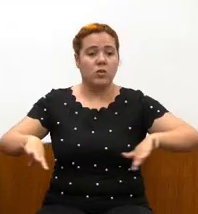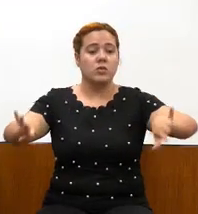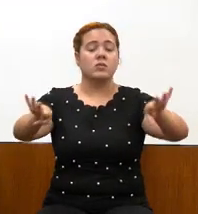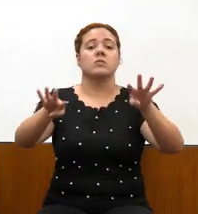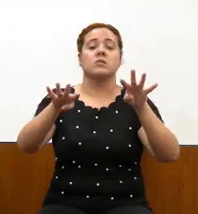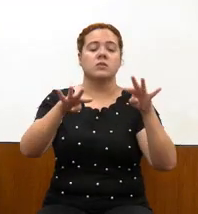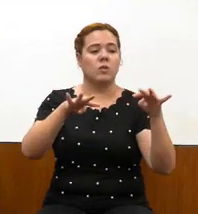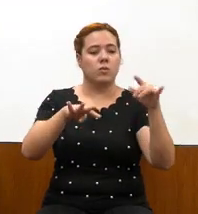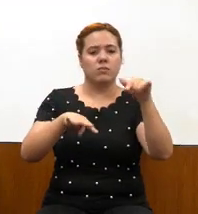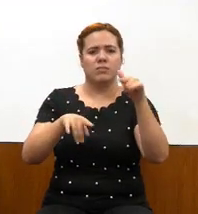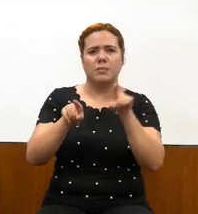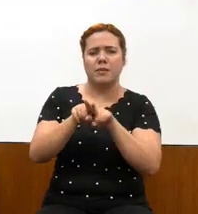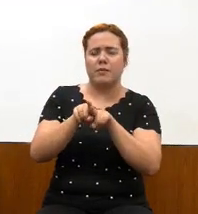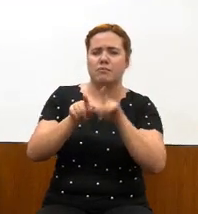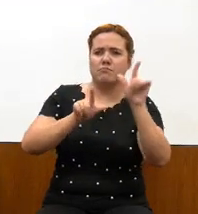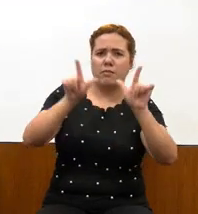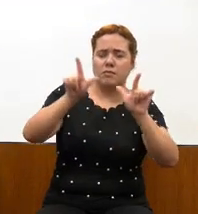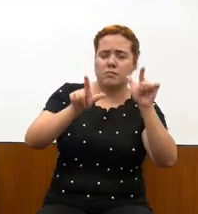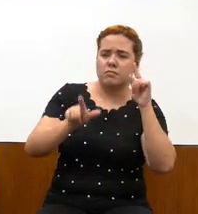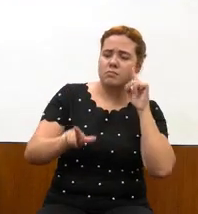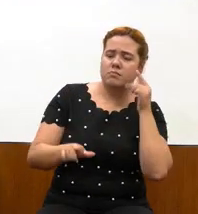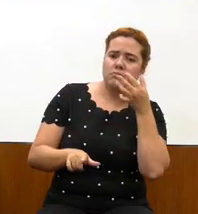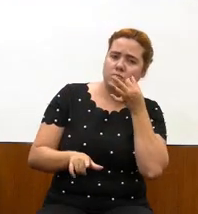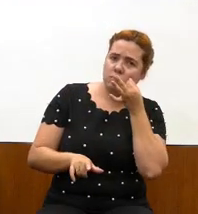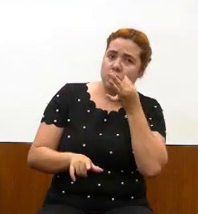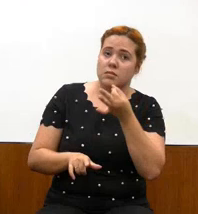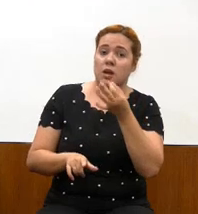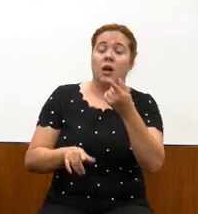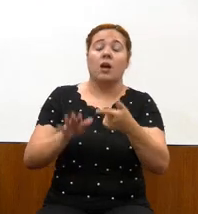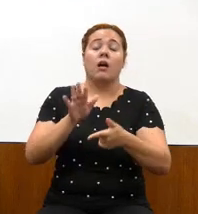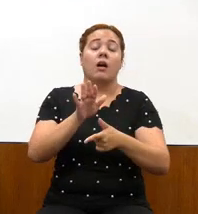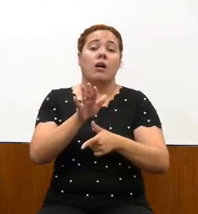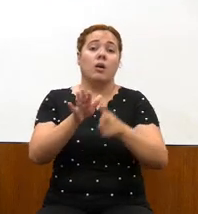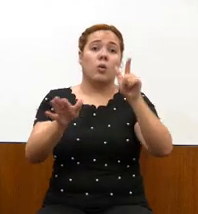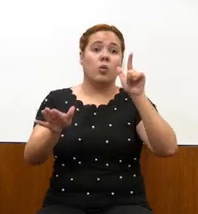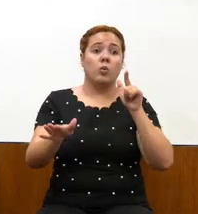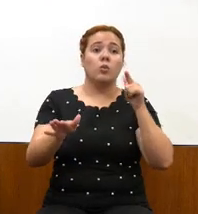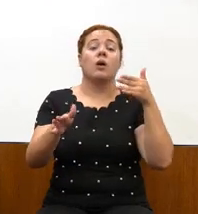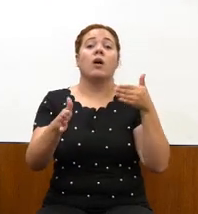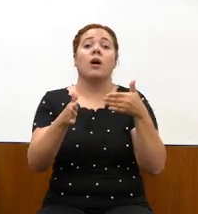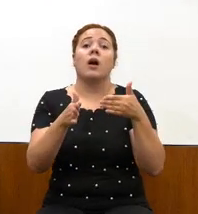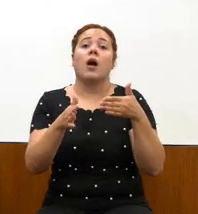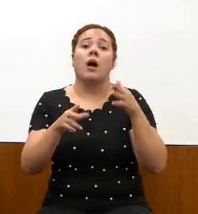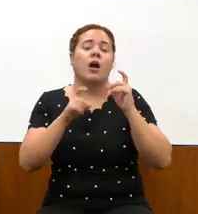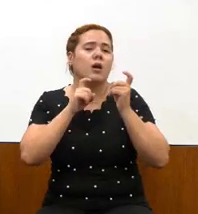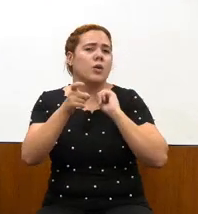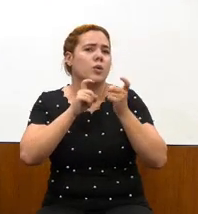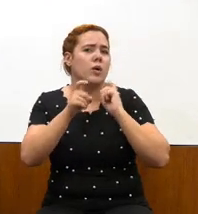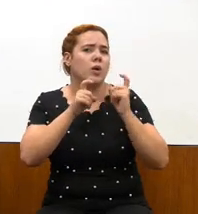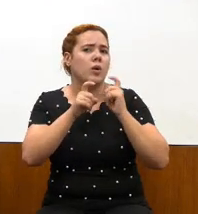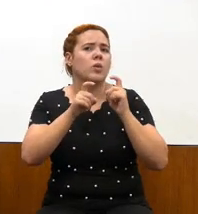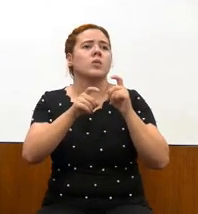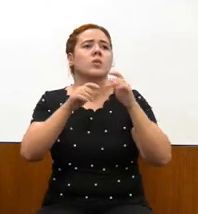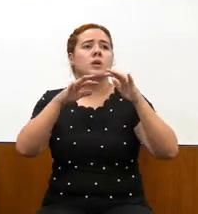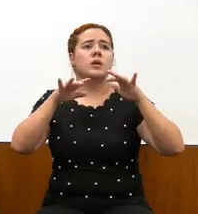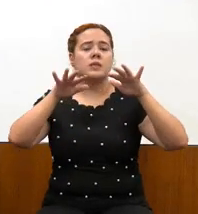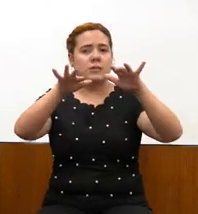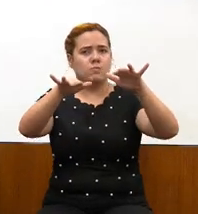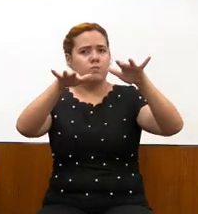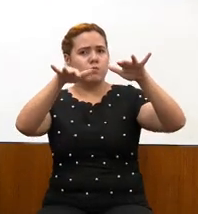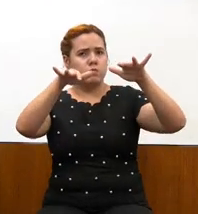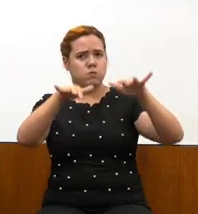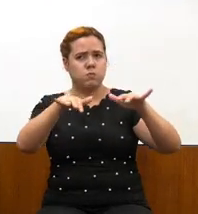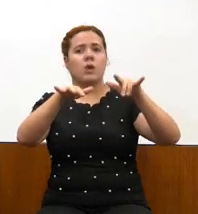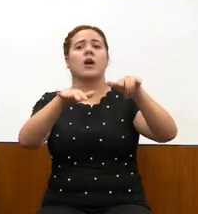Assembleia, em se tratando da última reunião da Comissão de Defesa dos Direitos das Pessoas com Deficiência em